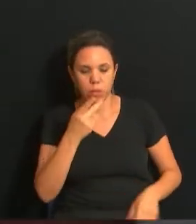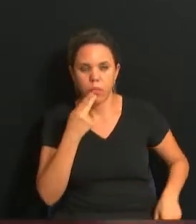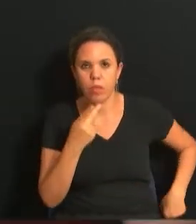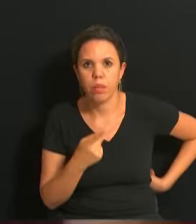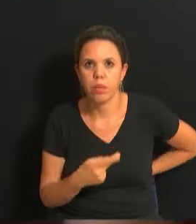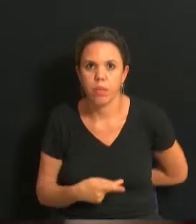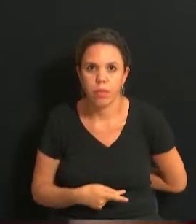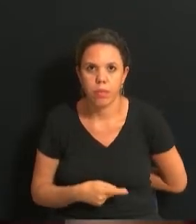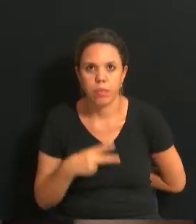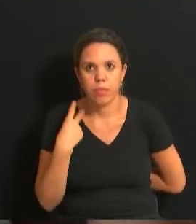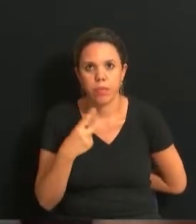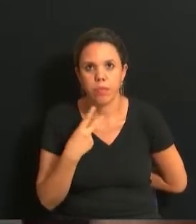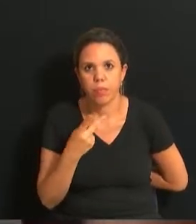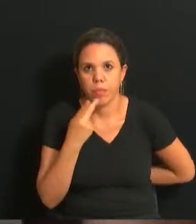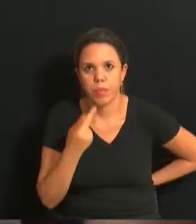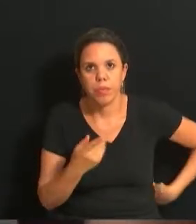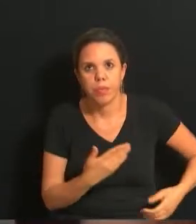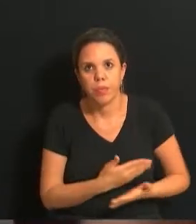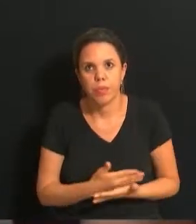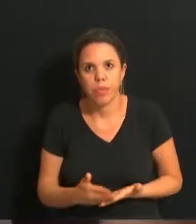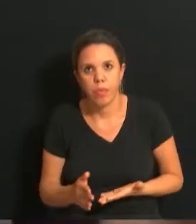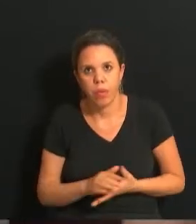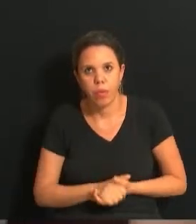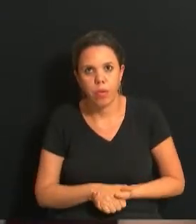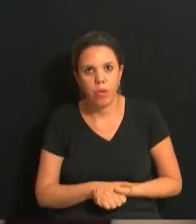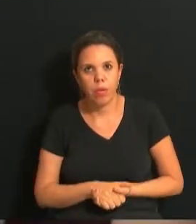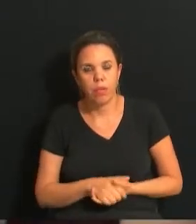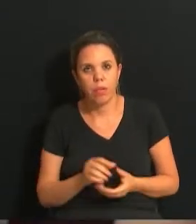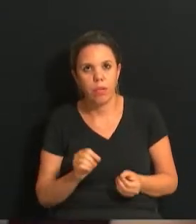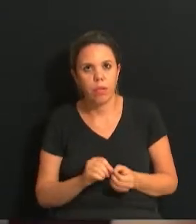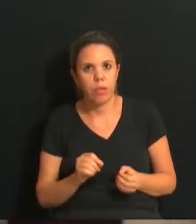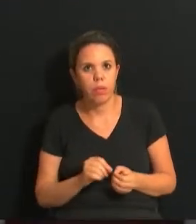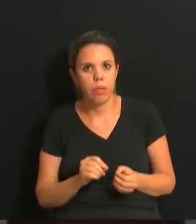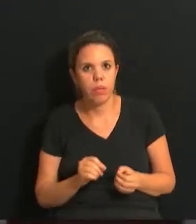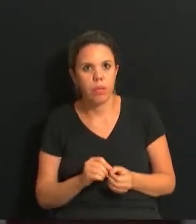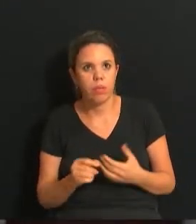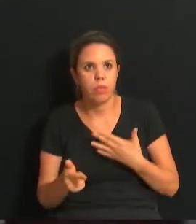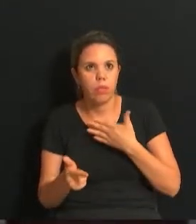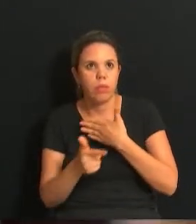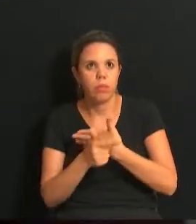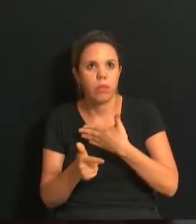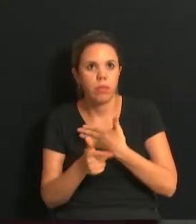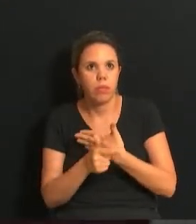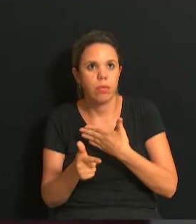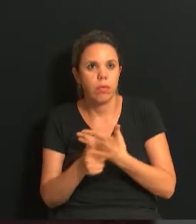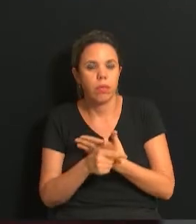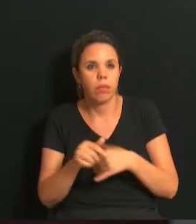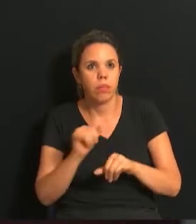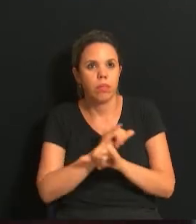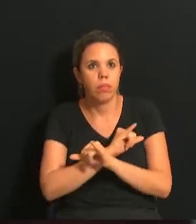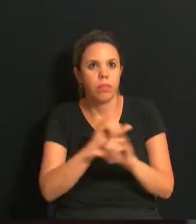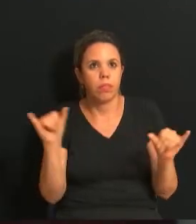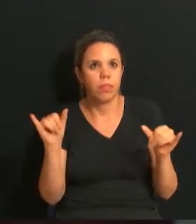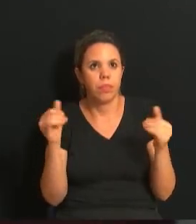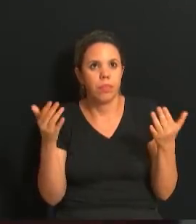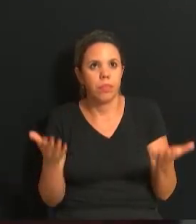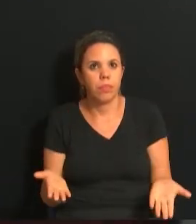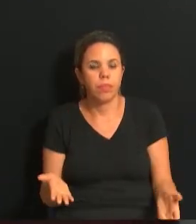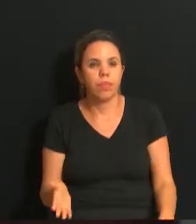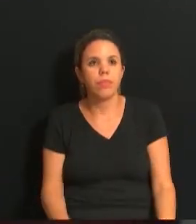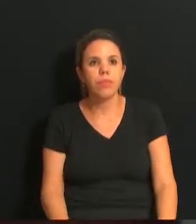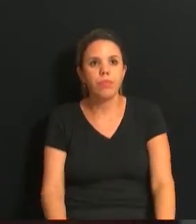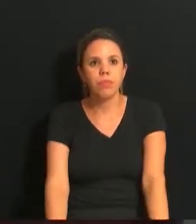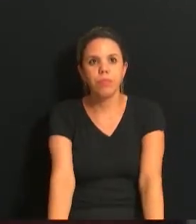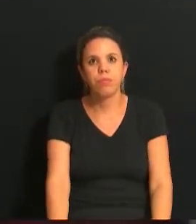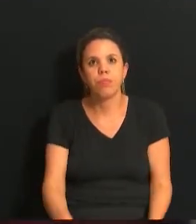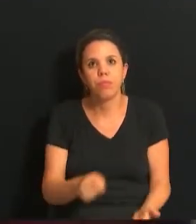quando a vereadora começa a falar ali, fazer um papel formativo para nós, né, descrevendo